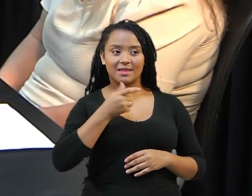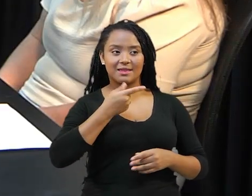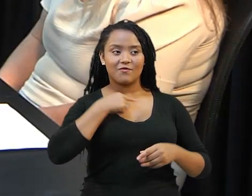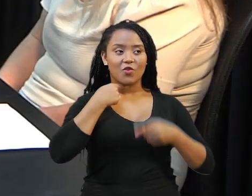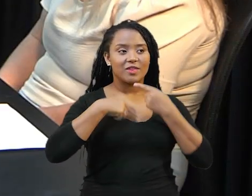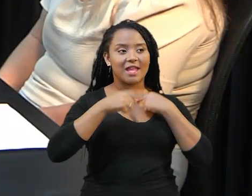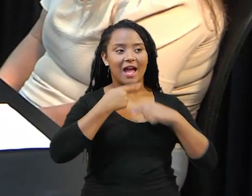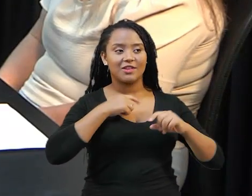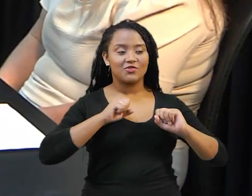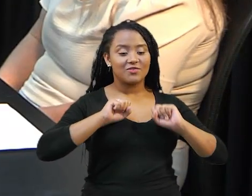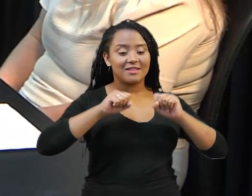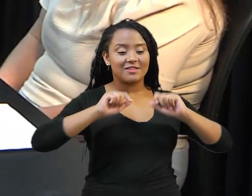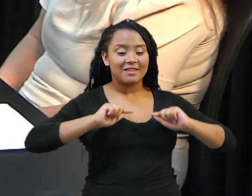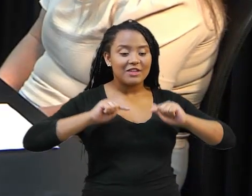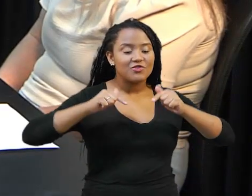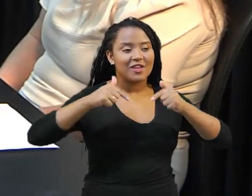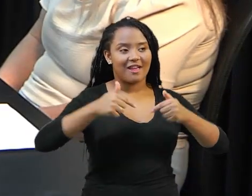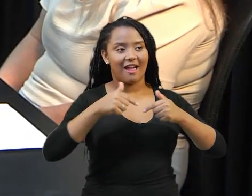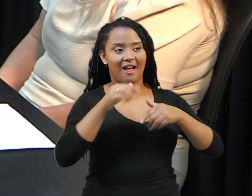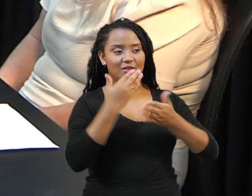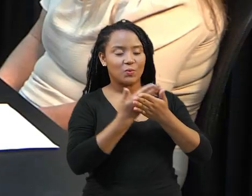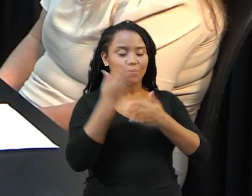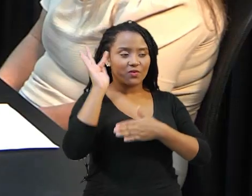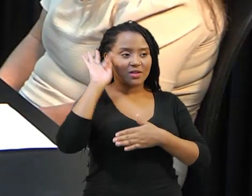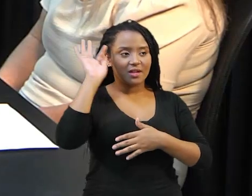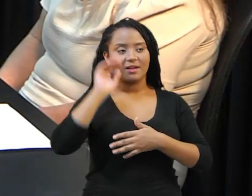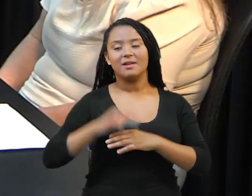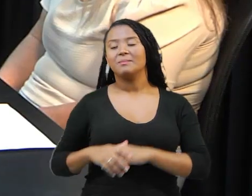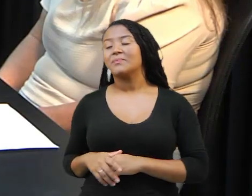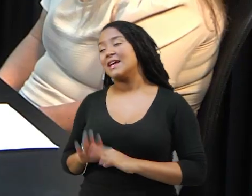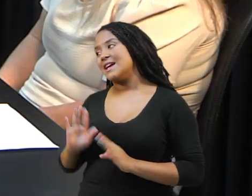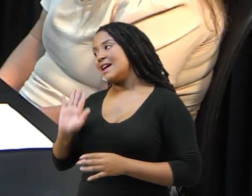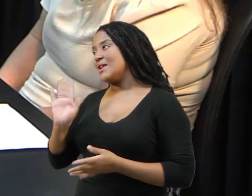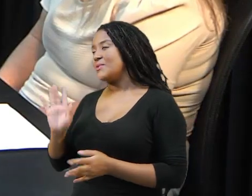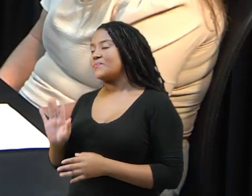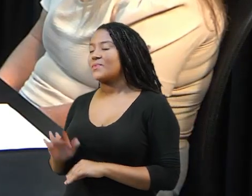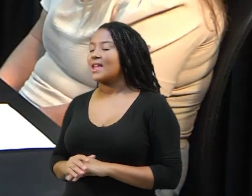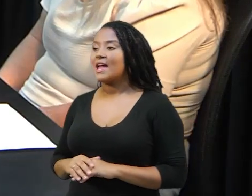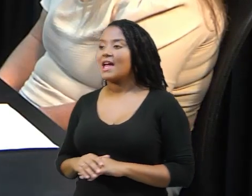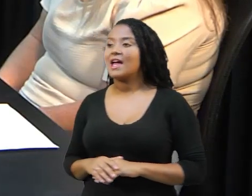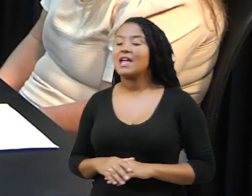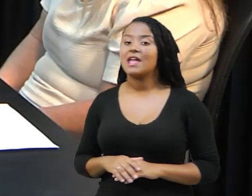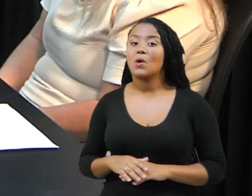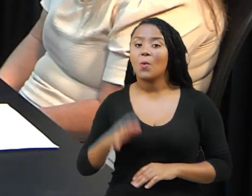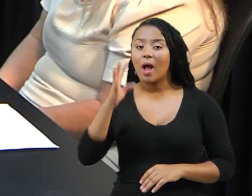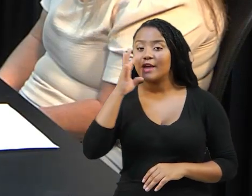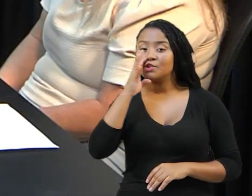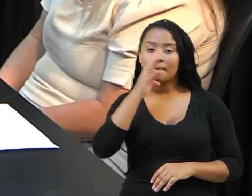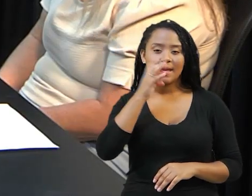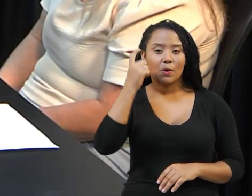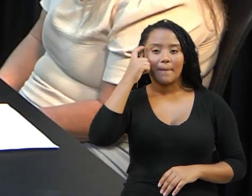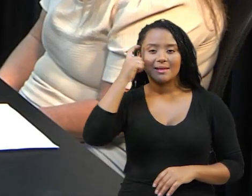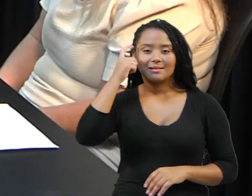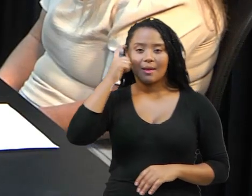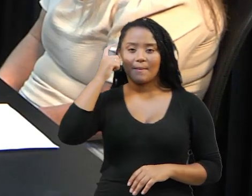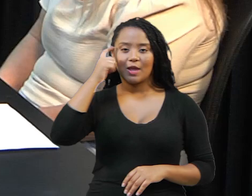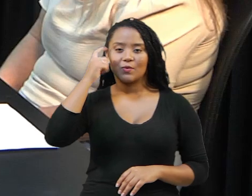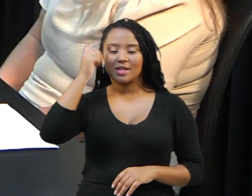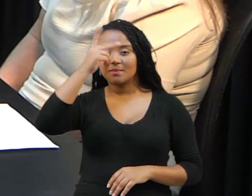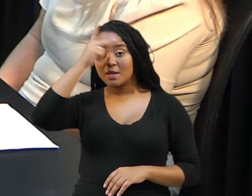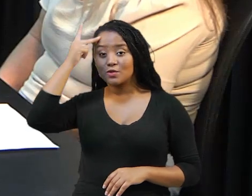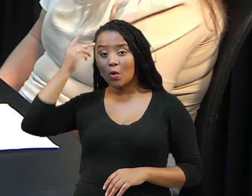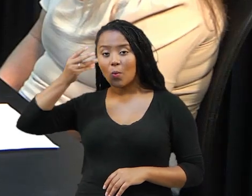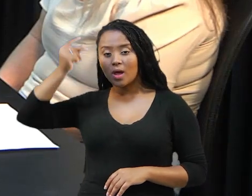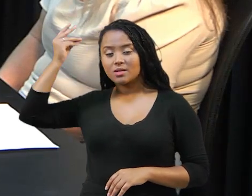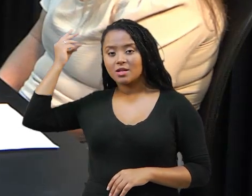Não, como eu disse, eu admiro os pensamentos, né, dos nossos antepassados. Então, eu acho que a